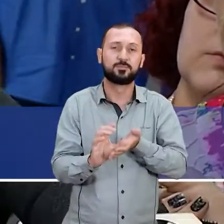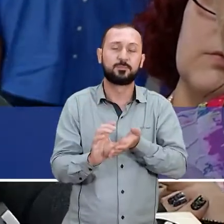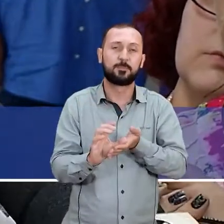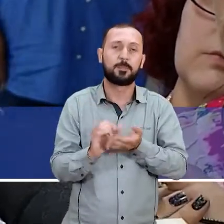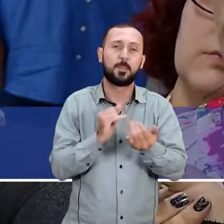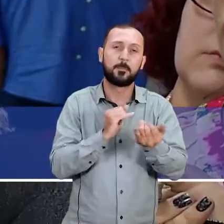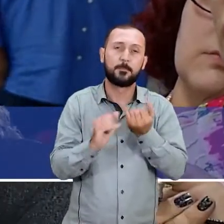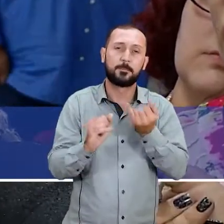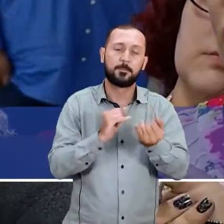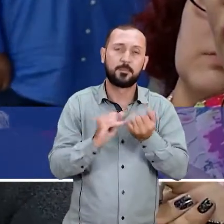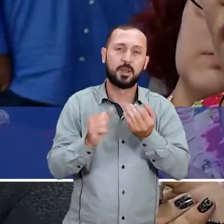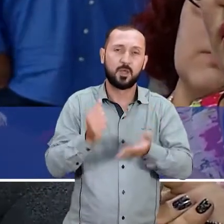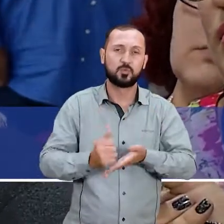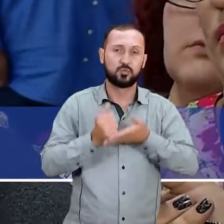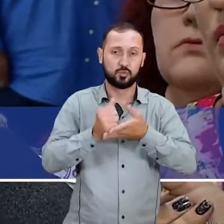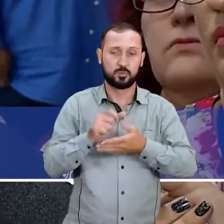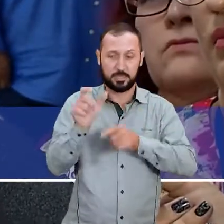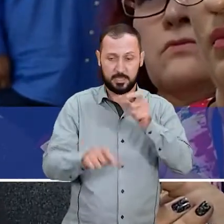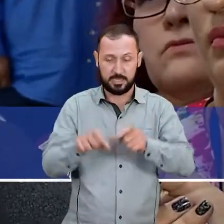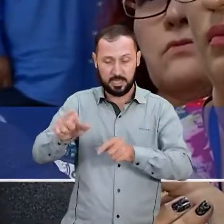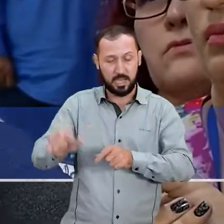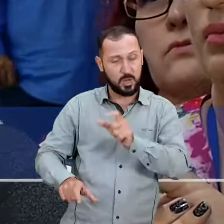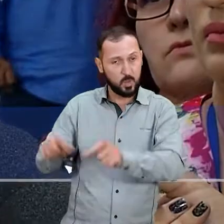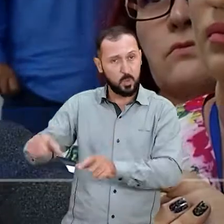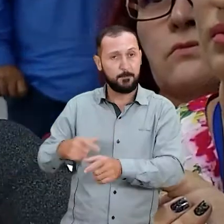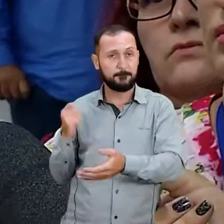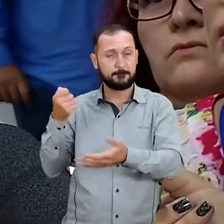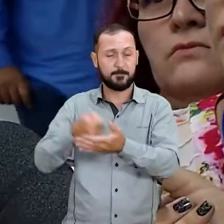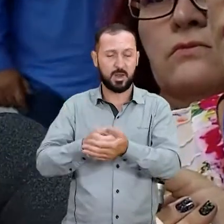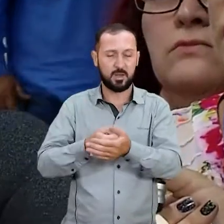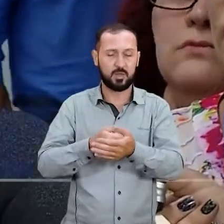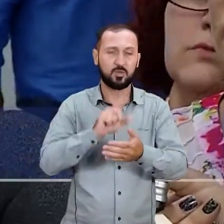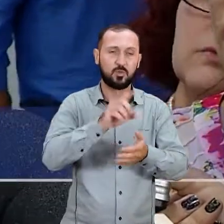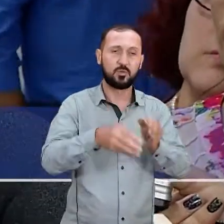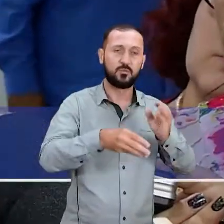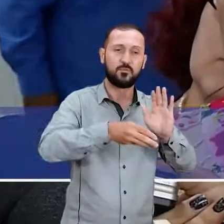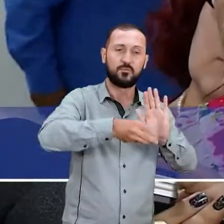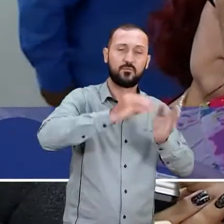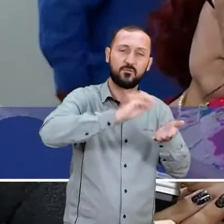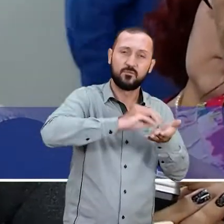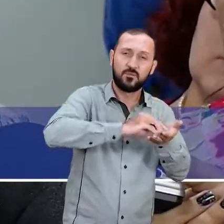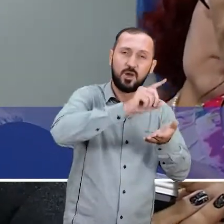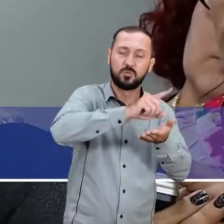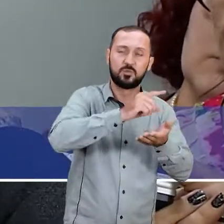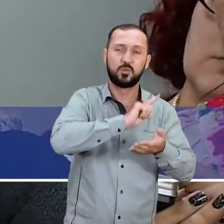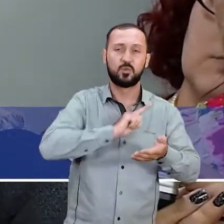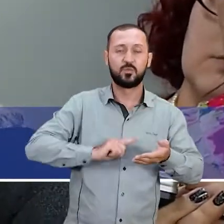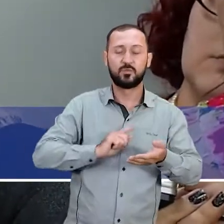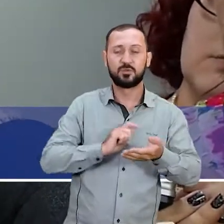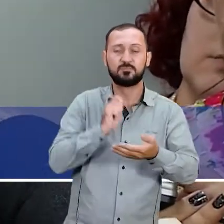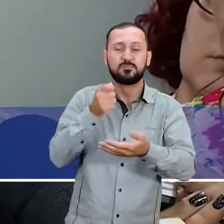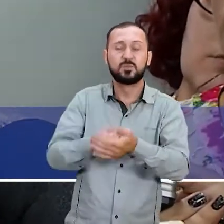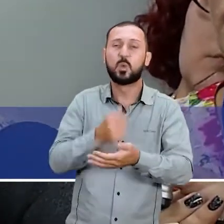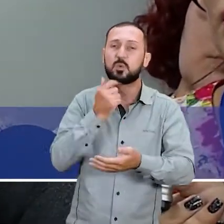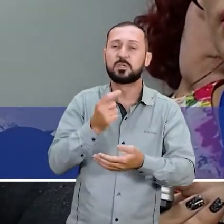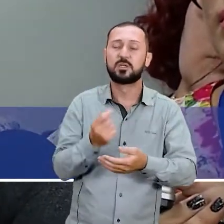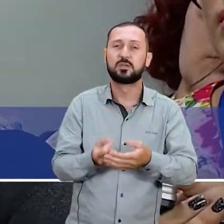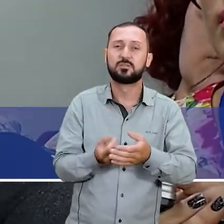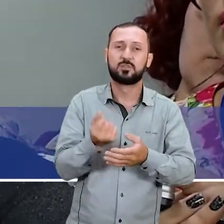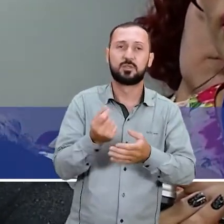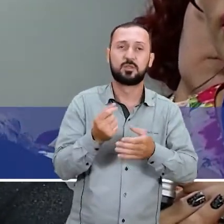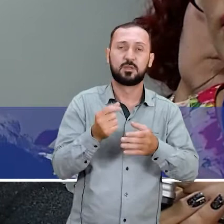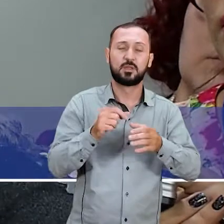é financiado, em parte, pela contribuição dos servidores. E o resto é pelo governo. Mas o governo não gera